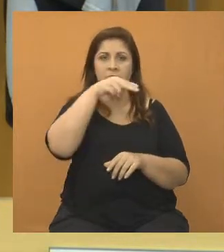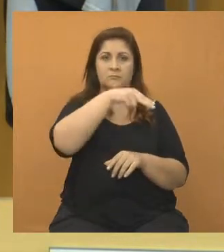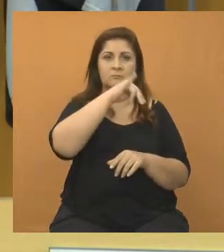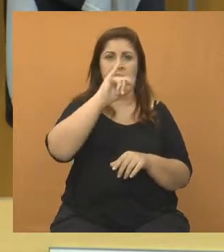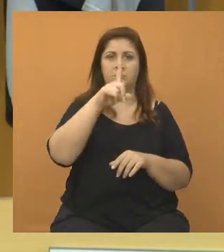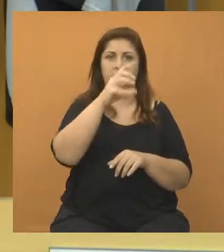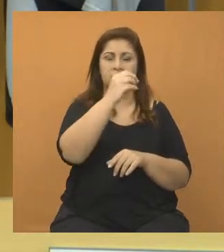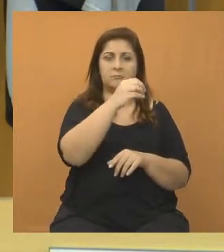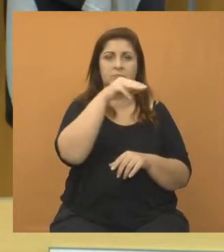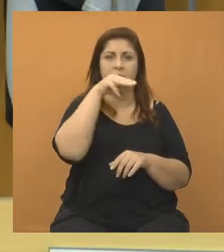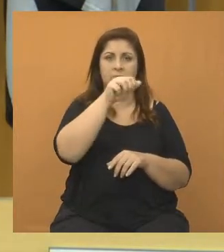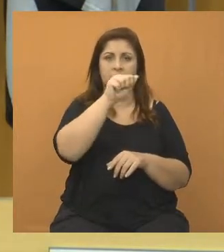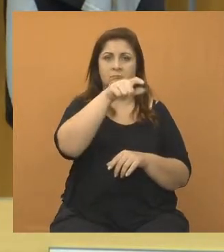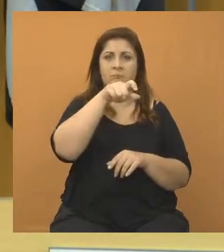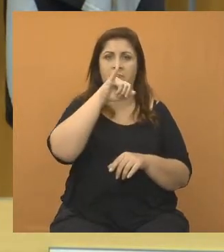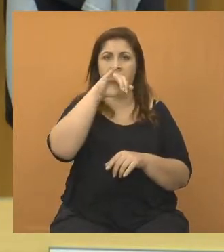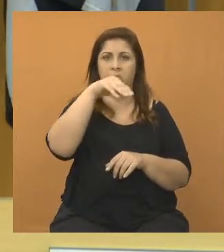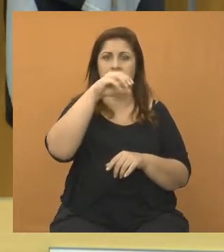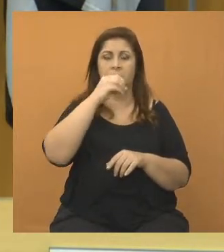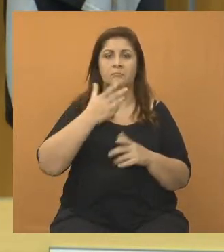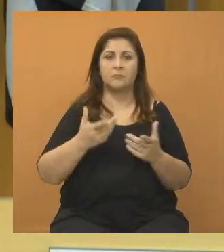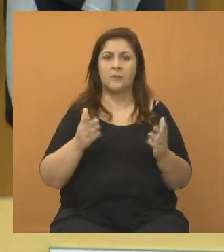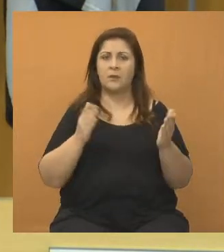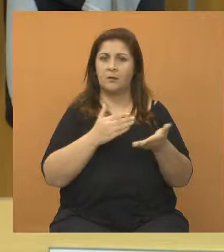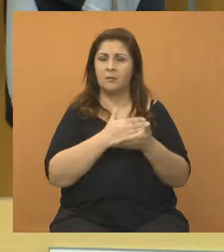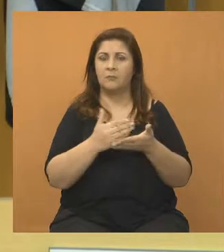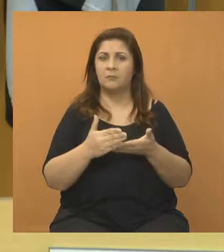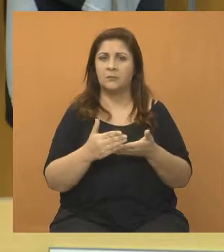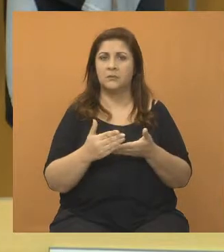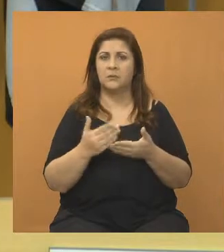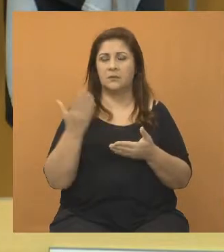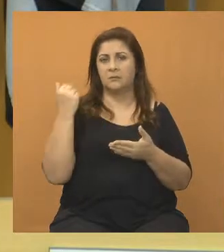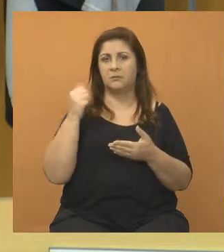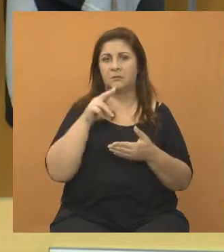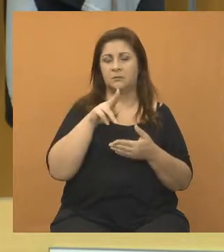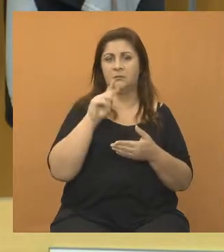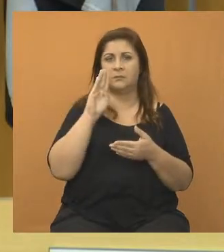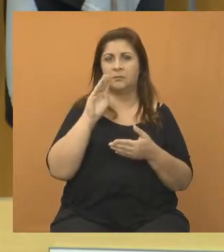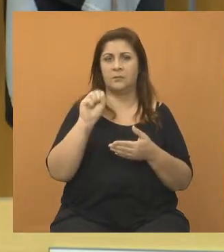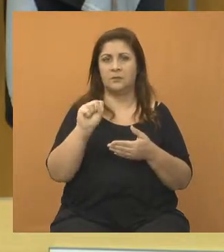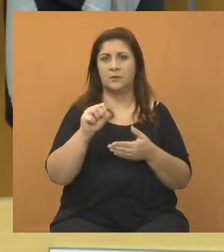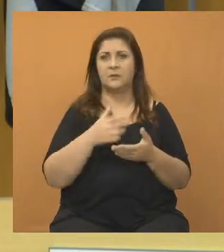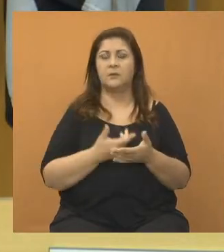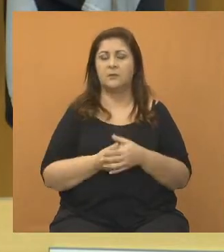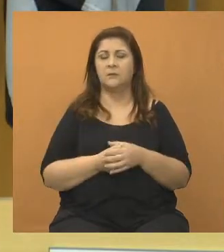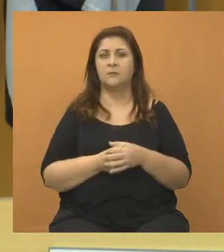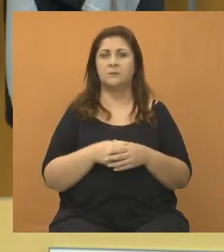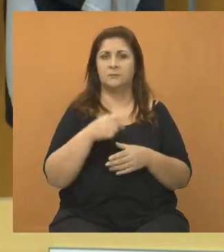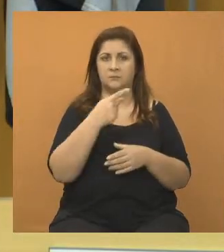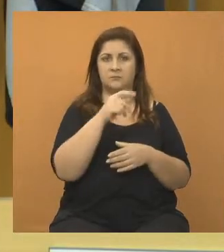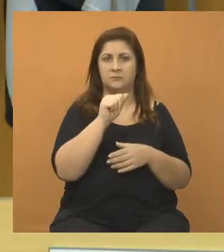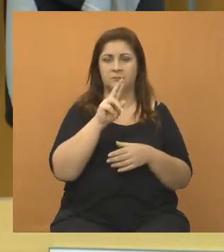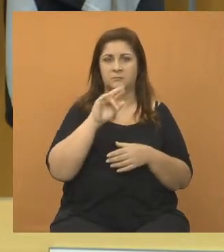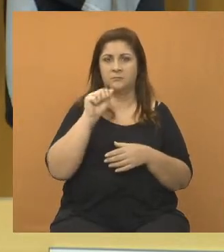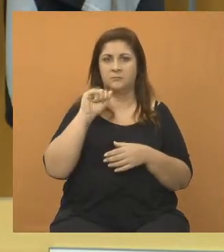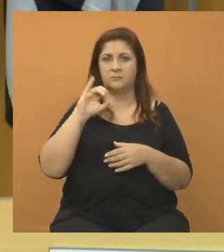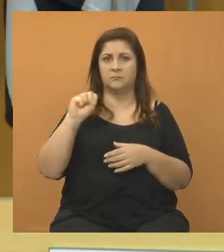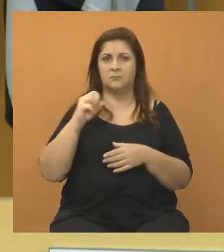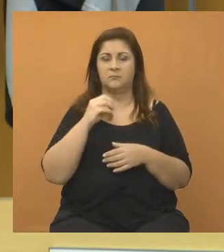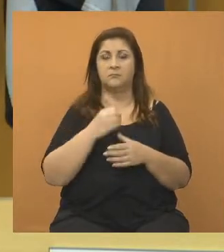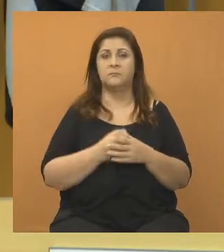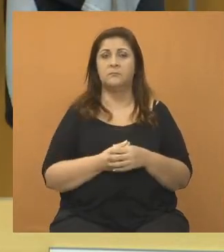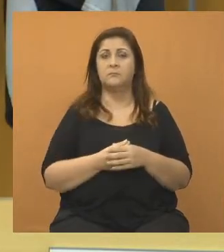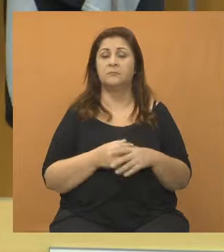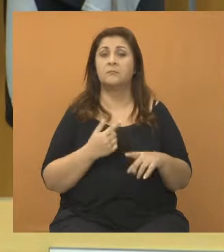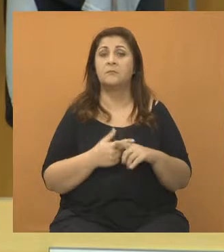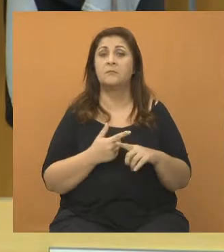administração regional vai começar a funcionar onde era a antiga UBS do Paraíso, e justamente